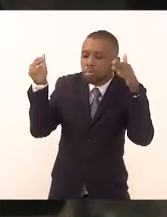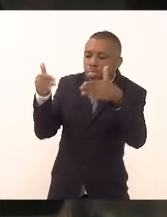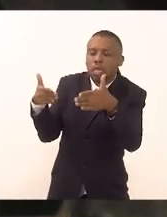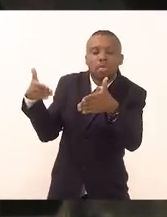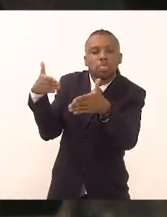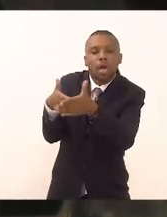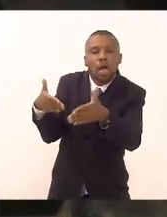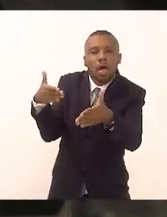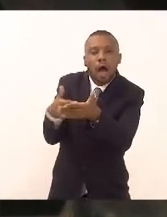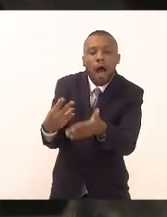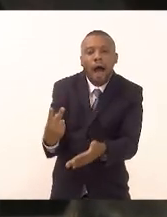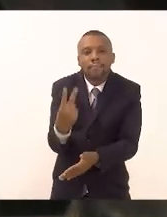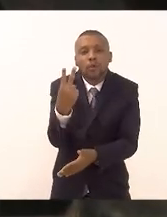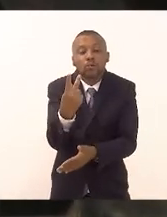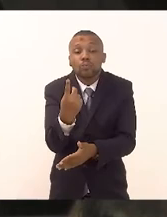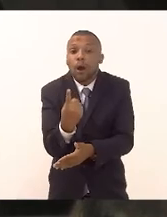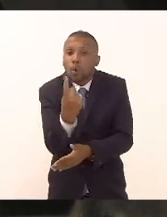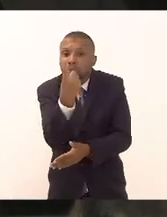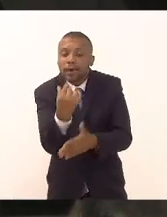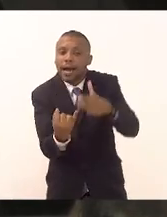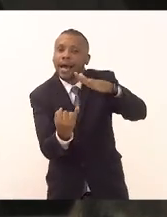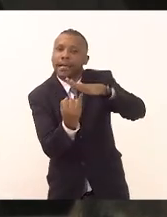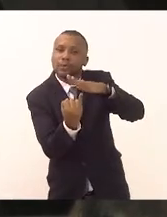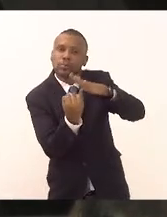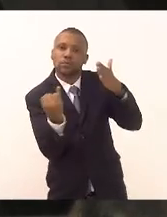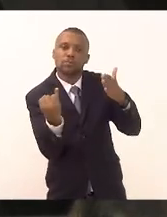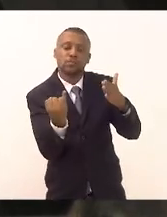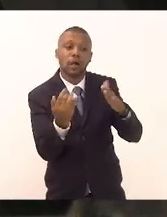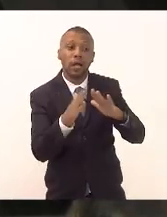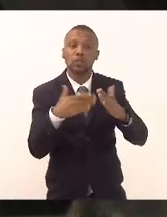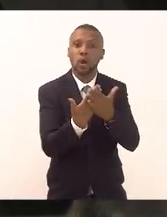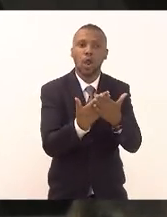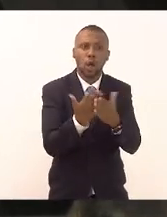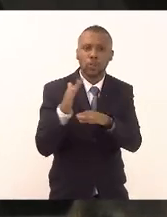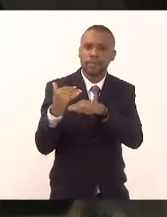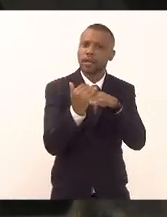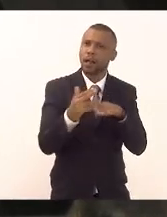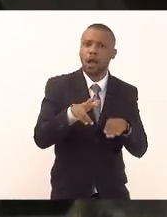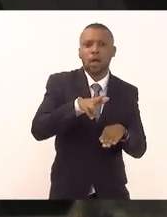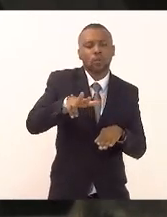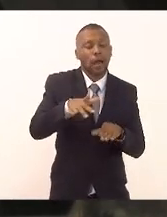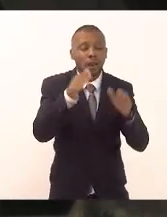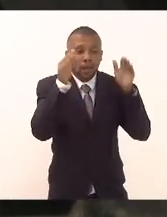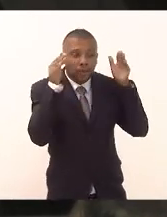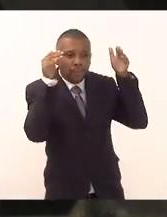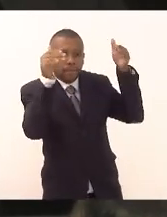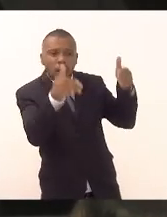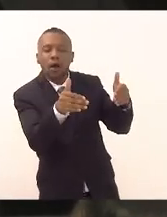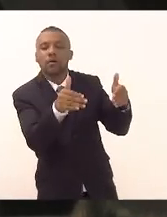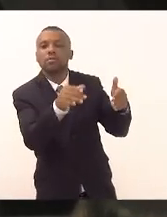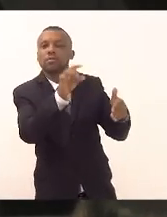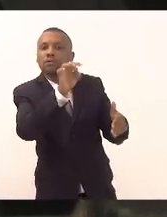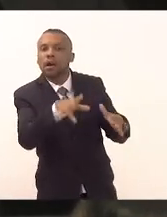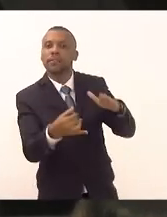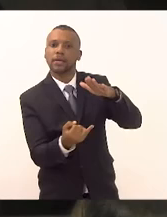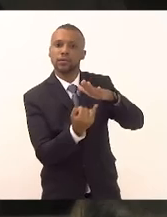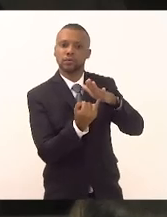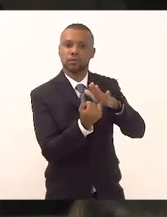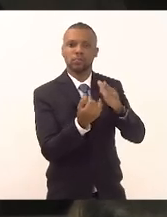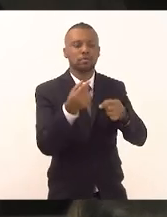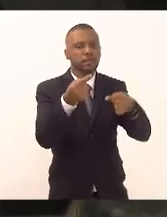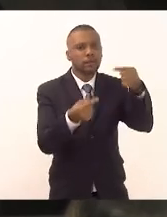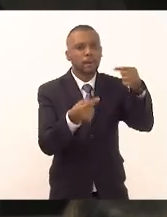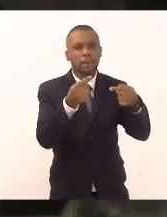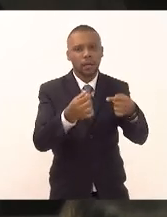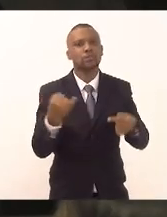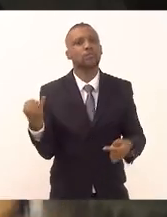aos valores de uma só corporação, ela não é mais universal. Ela é específica daquela corporação. Então, esse é o debate fundamental para a